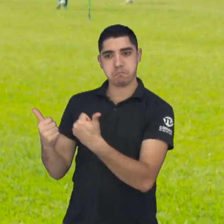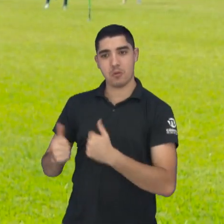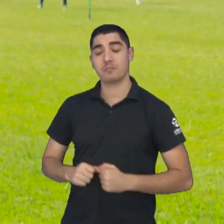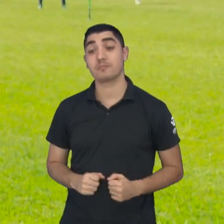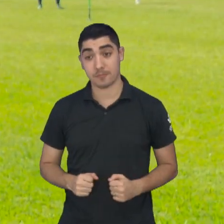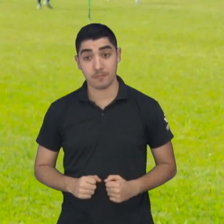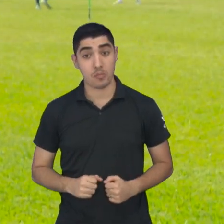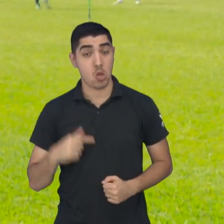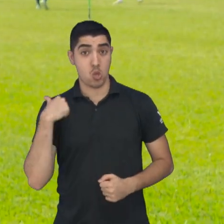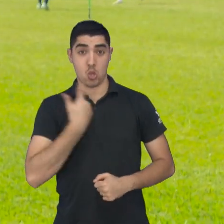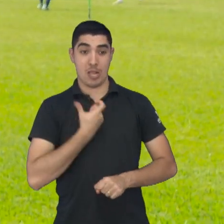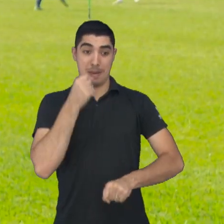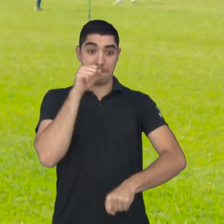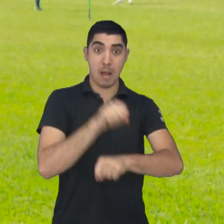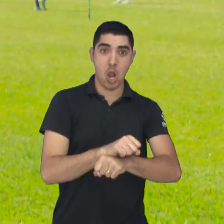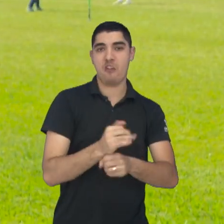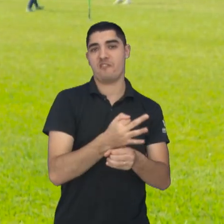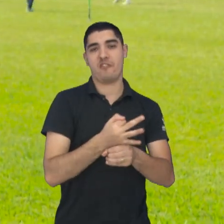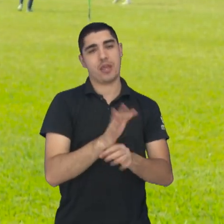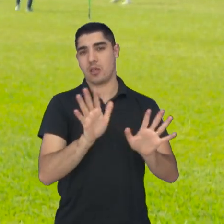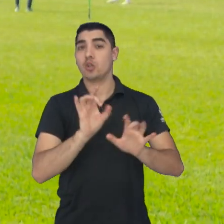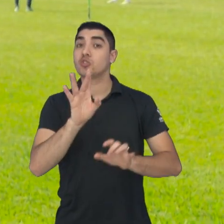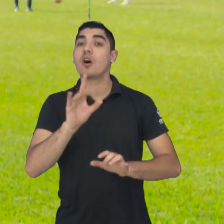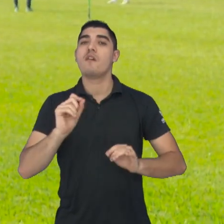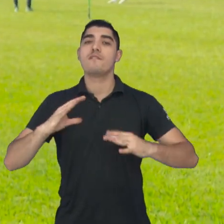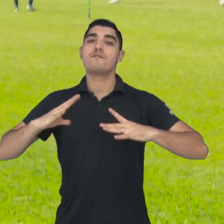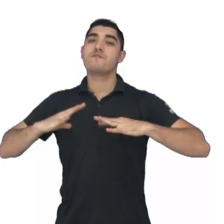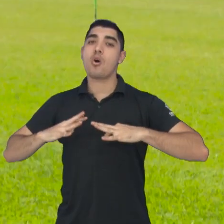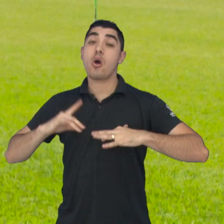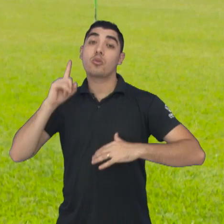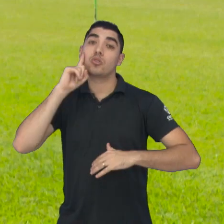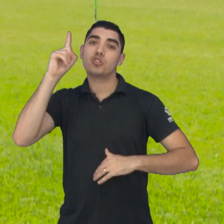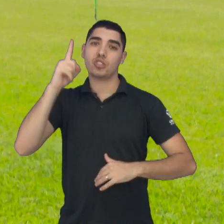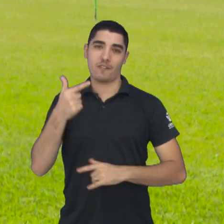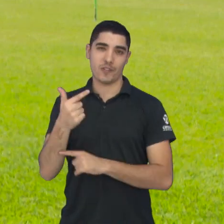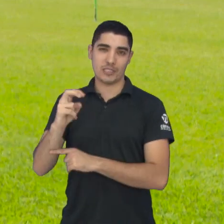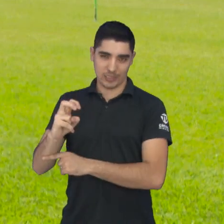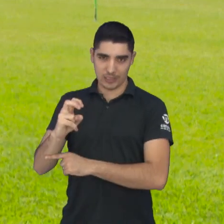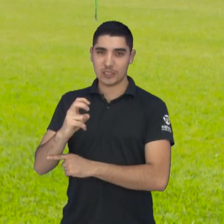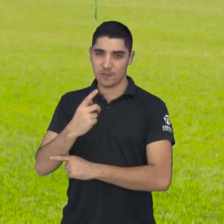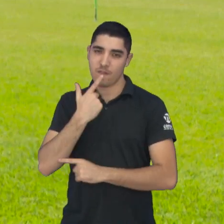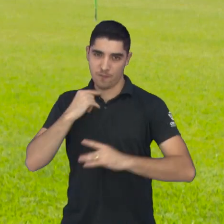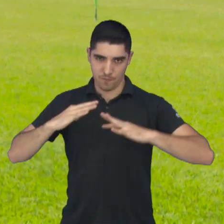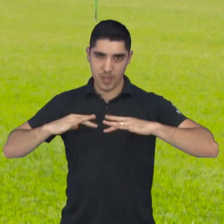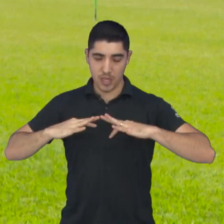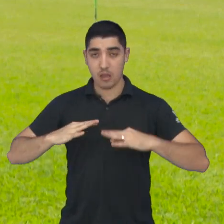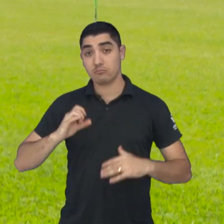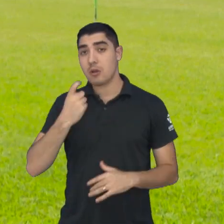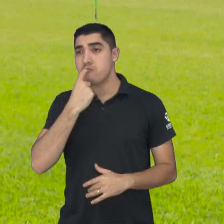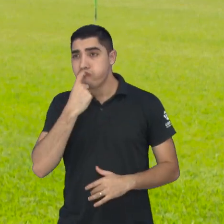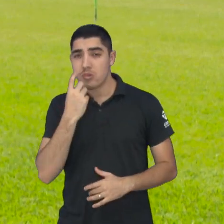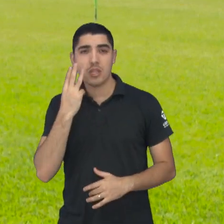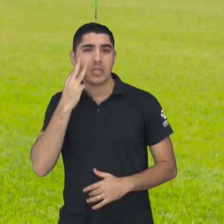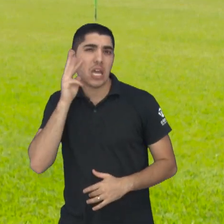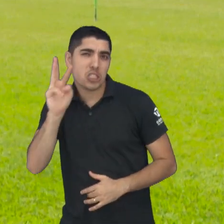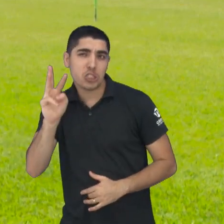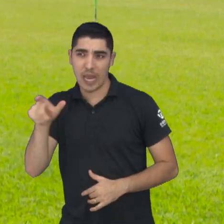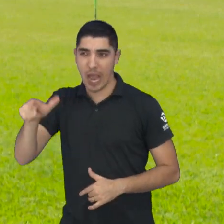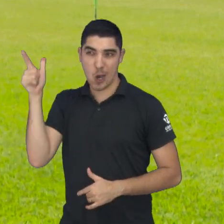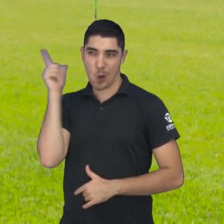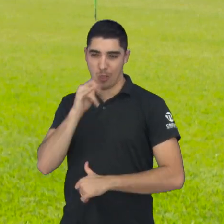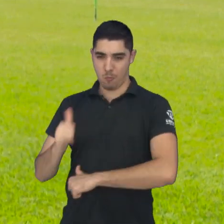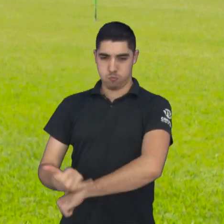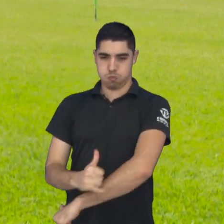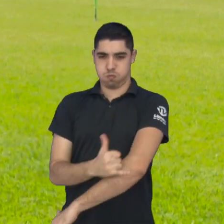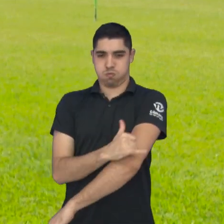fez uma paralisação, a gente só deu a folga no próprio dia do feriado mesmo. Foram 3 dias só, então não é suficiente para tirar